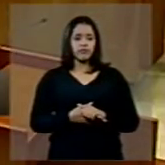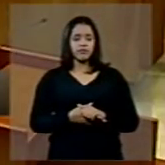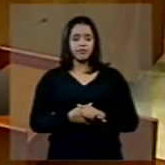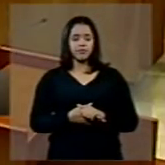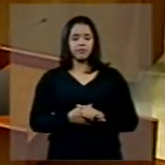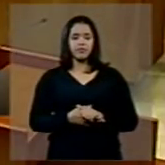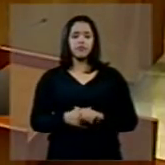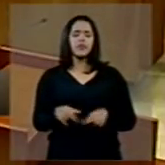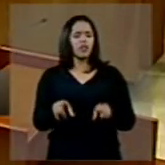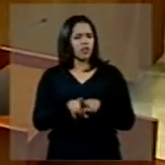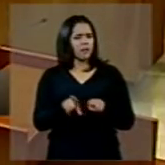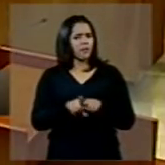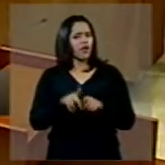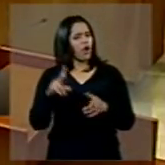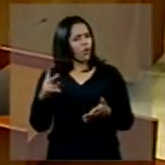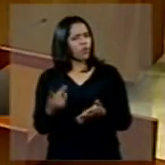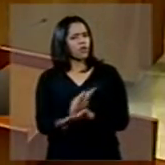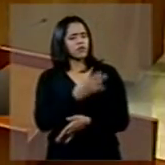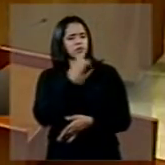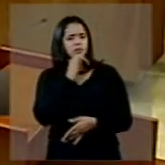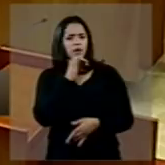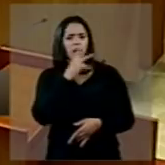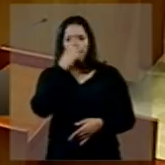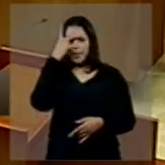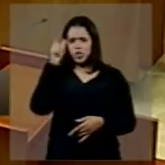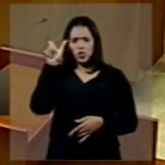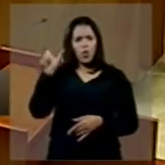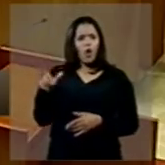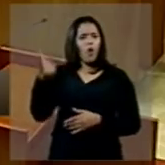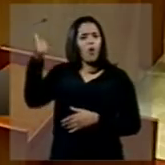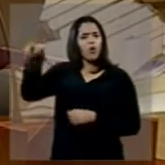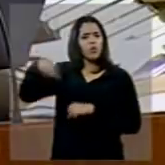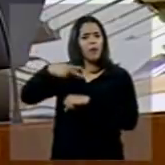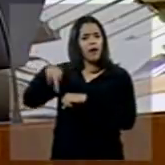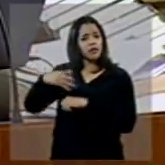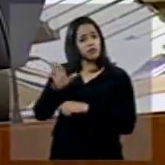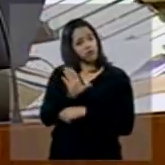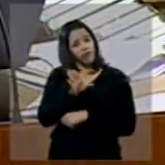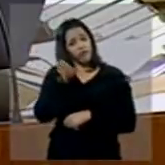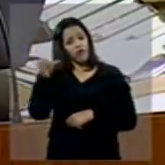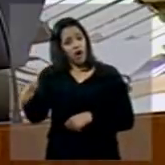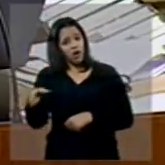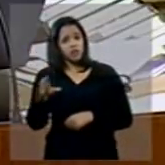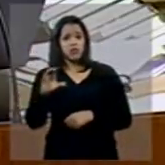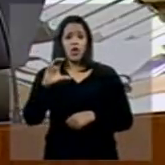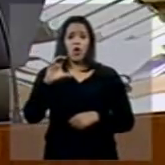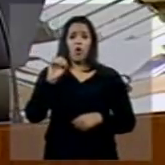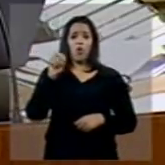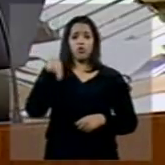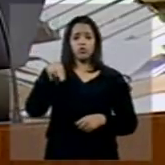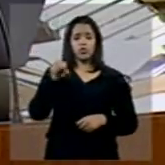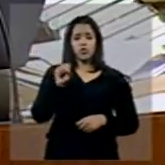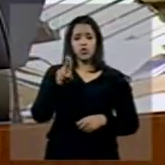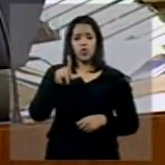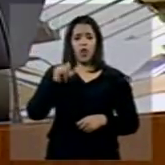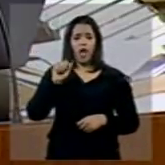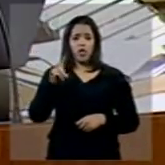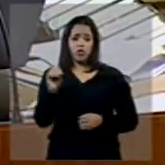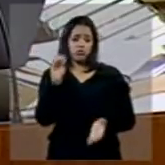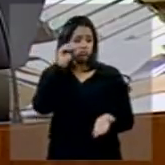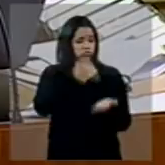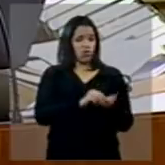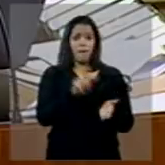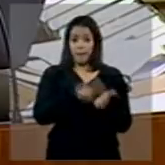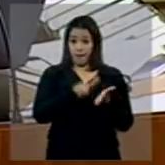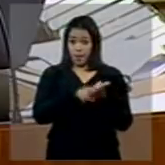Aurélio, assim acontece com os eleitores no exterior. Eles comparecem aos consulados, votam em papel, depositam-se